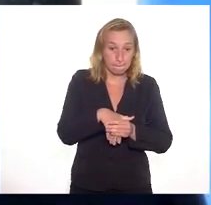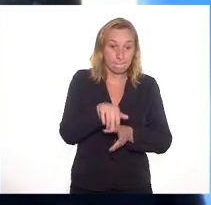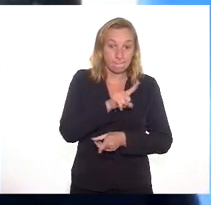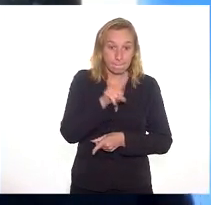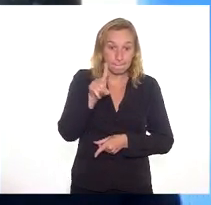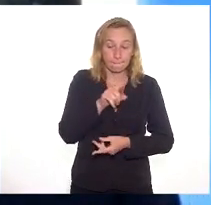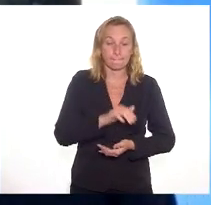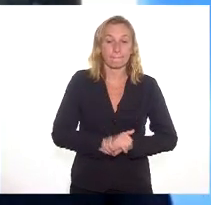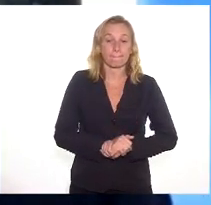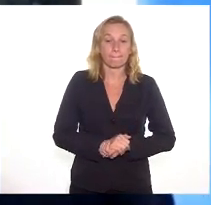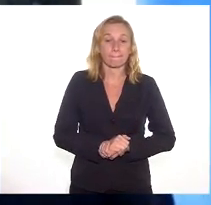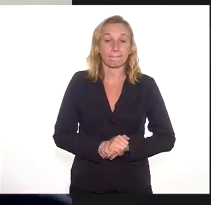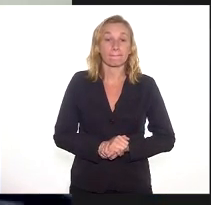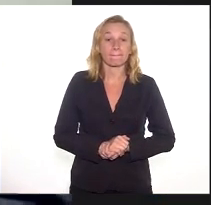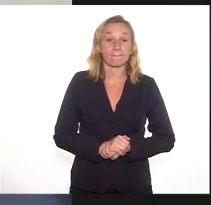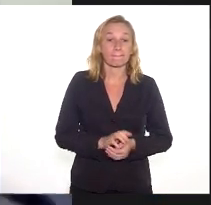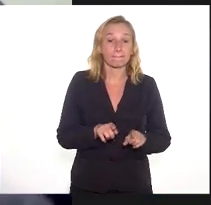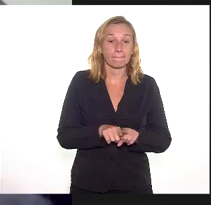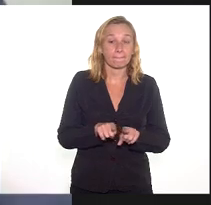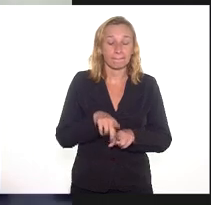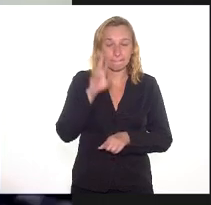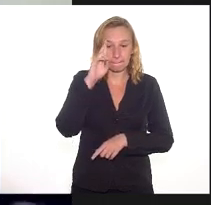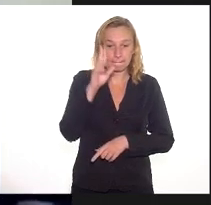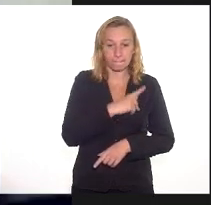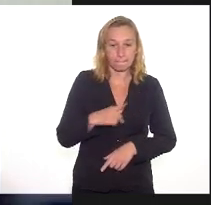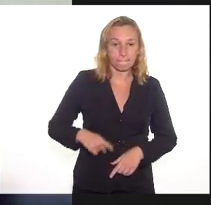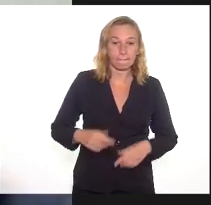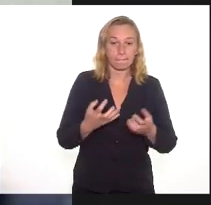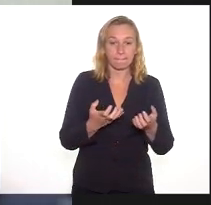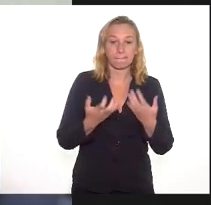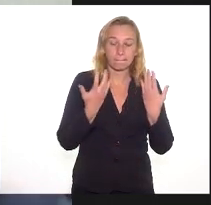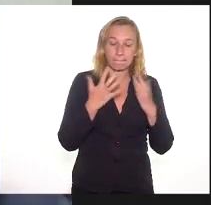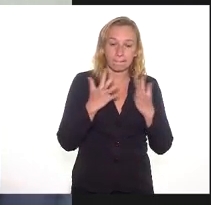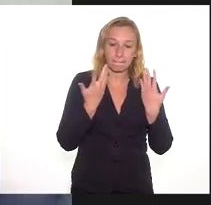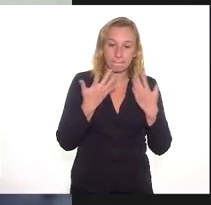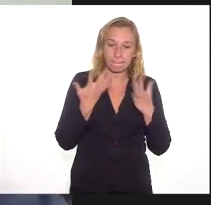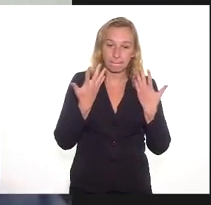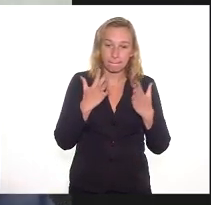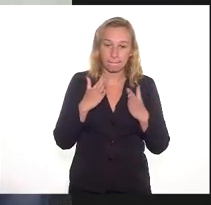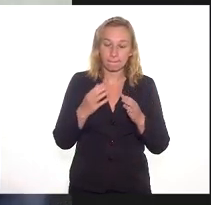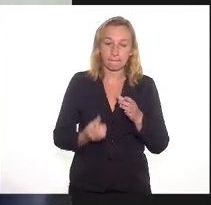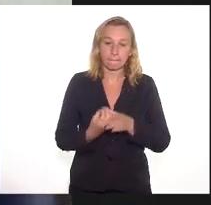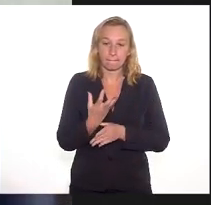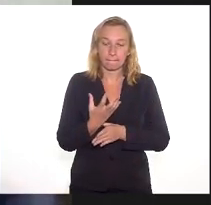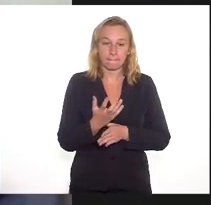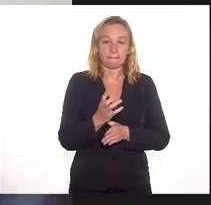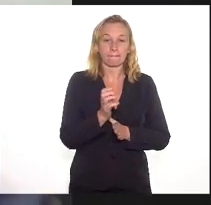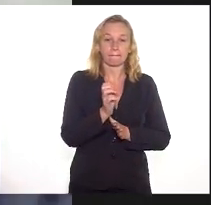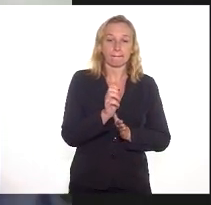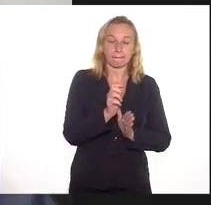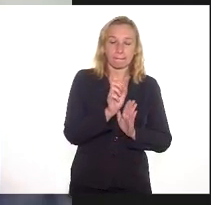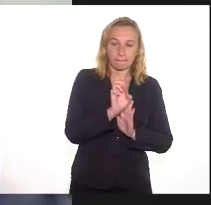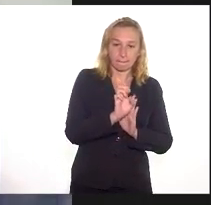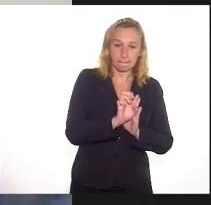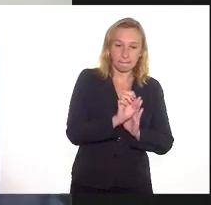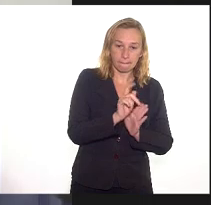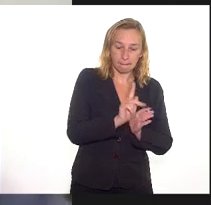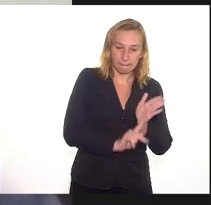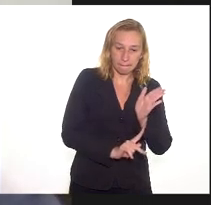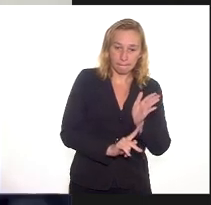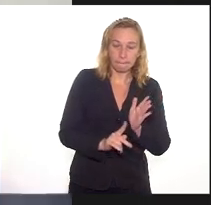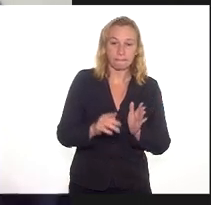não. E, inclusive, eu quero parabenizar os autores aí, o Max Lemos e o presidente